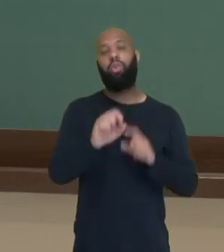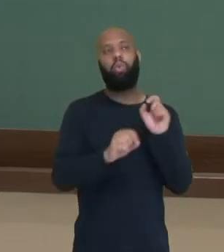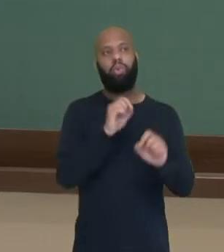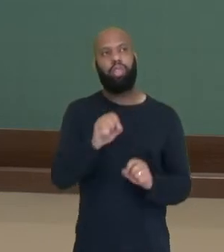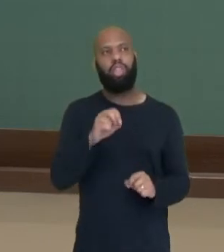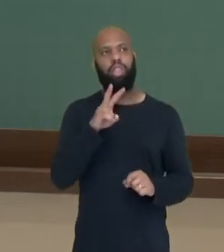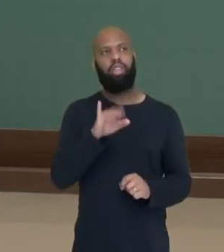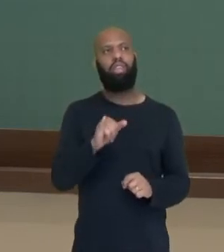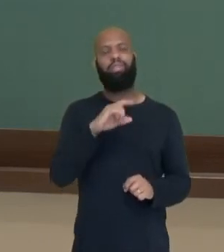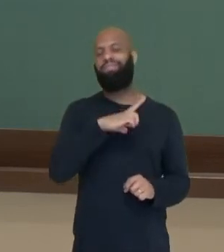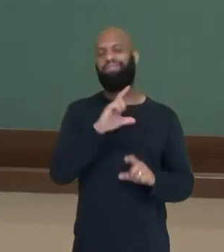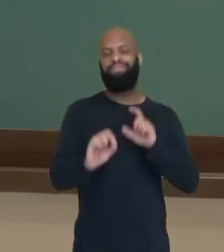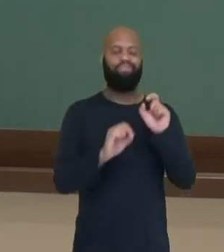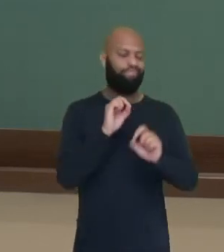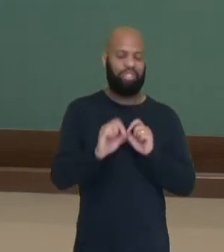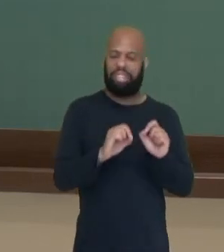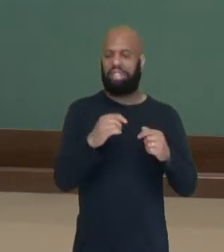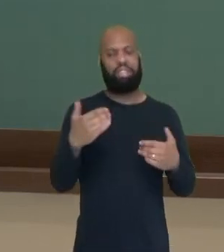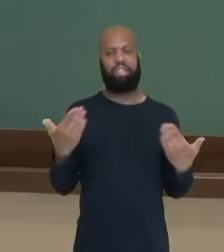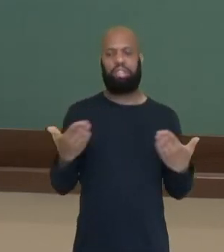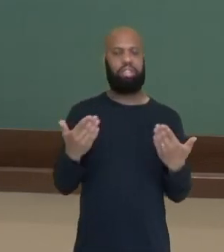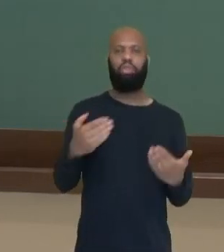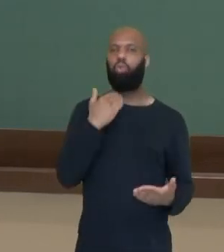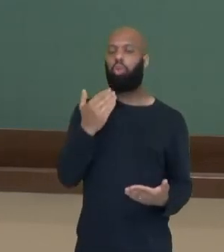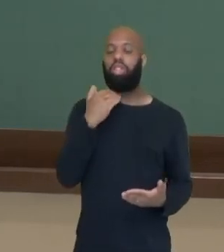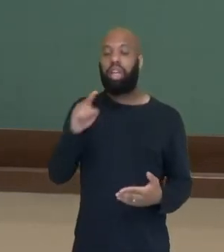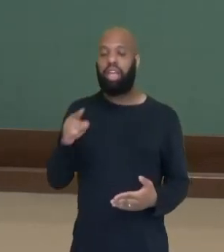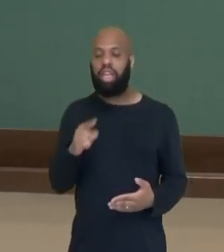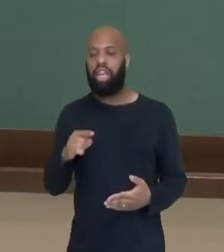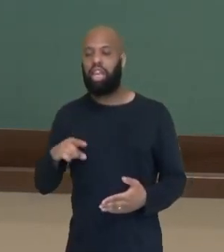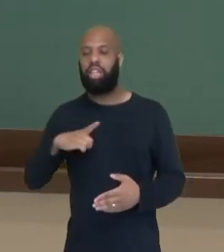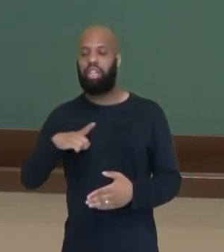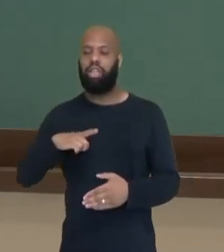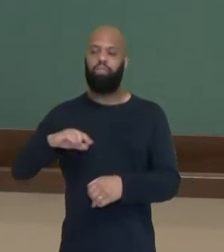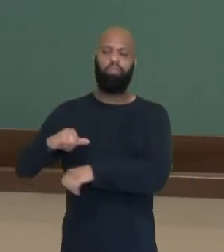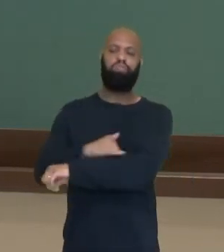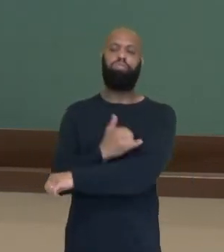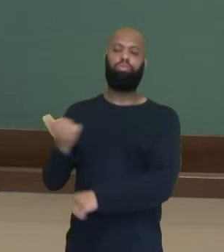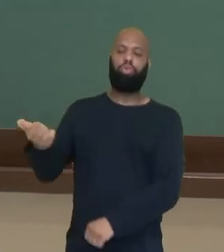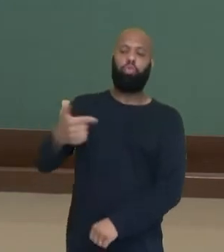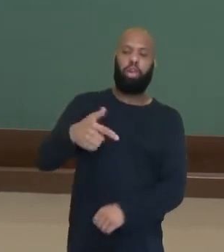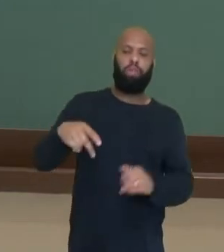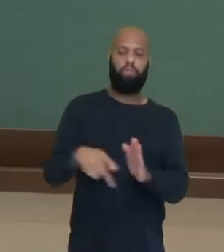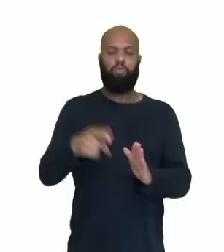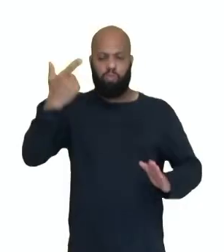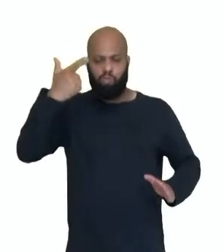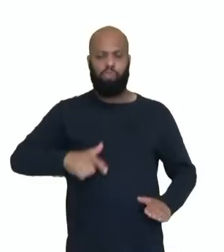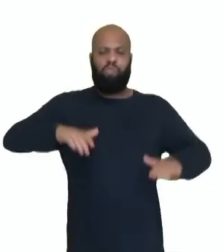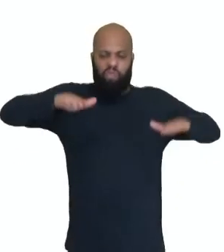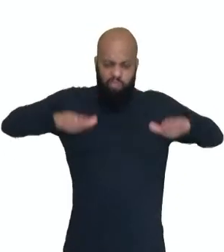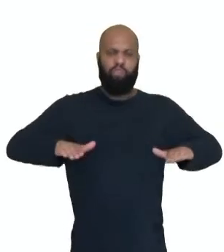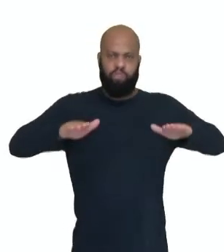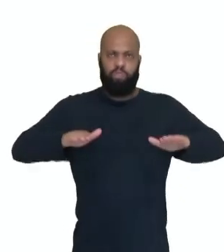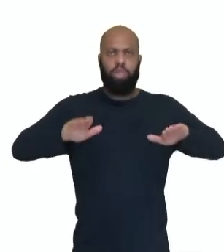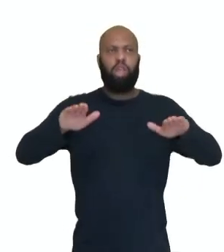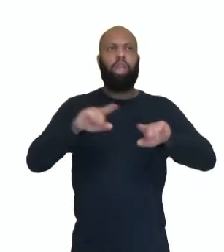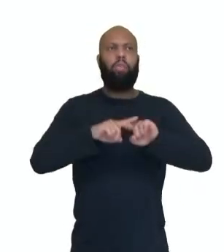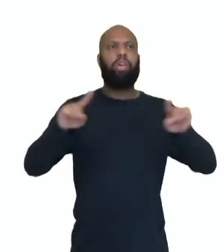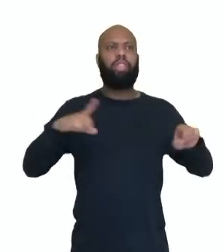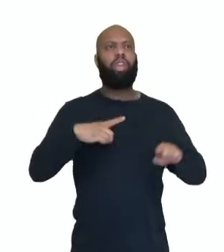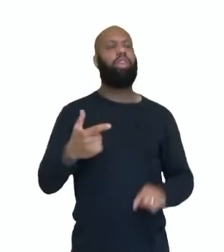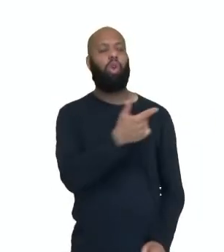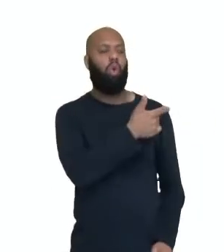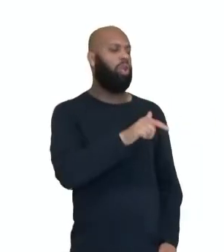em desvantagem em relação àquele teu adversário que é mais pesado. Já no mundo amador, que é aquele sumô praticado fora do